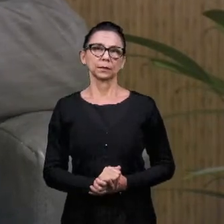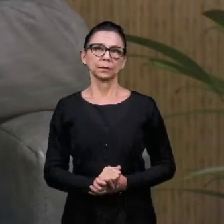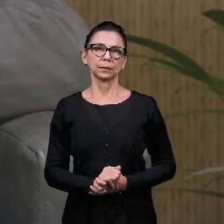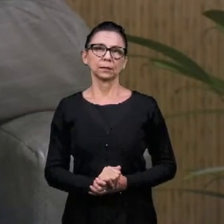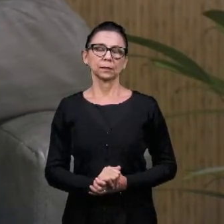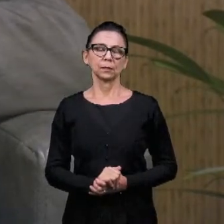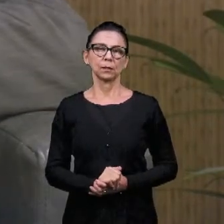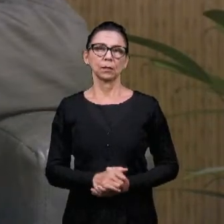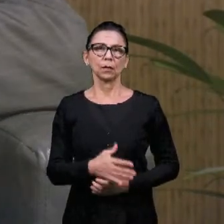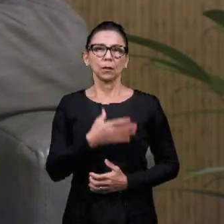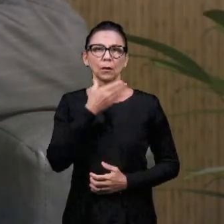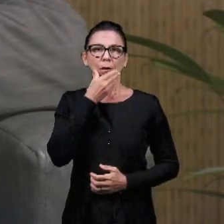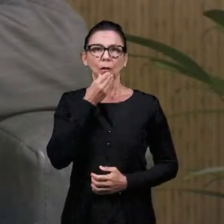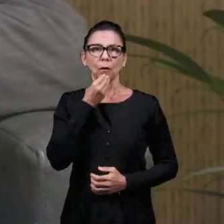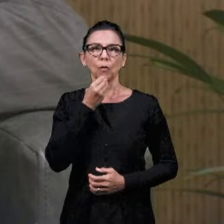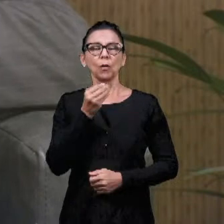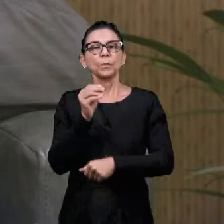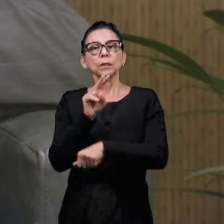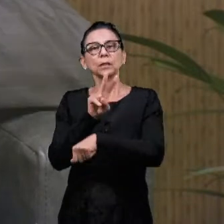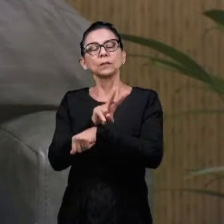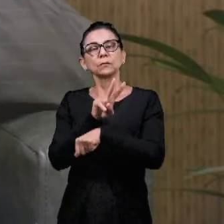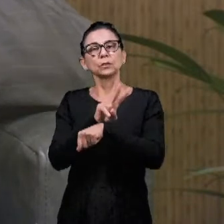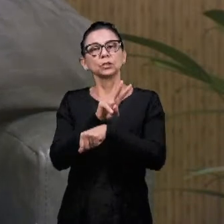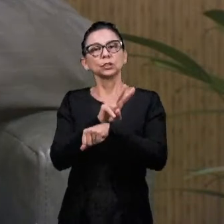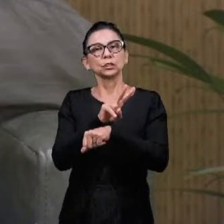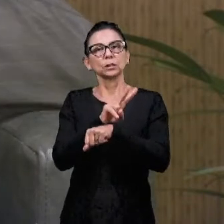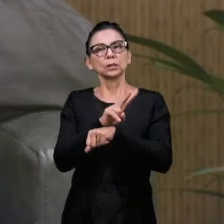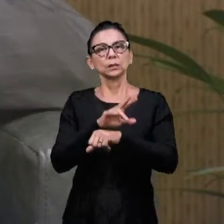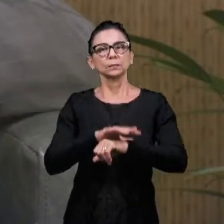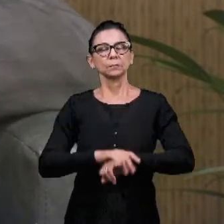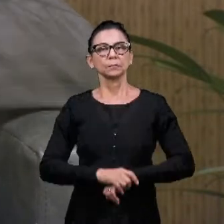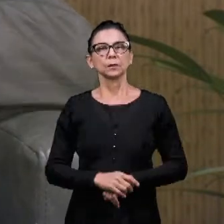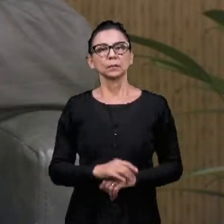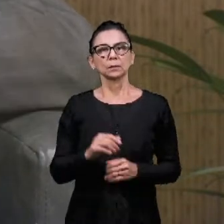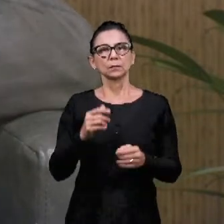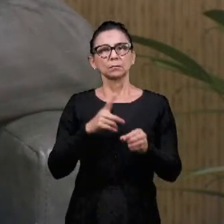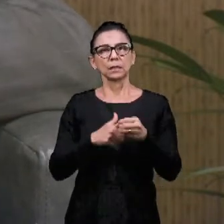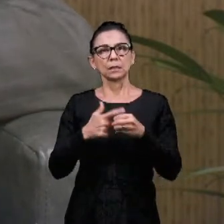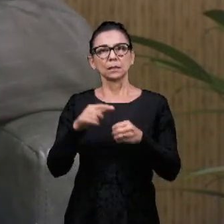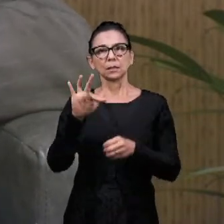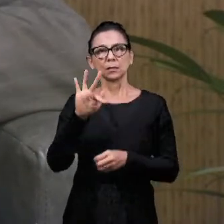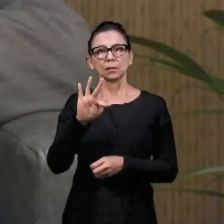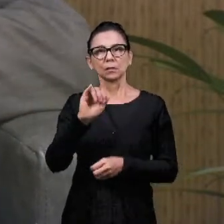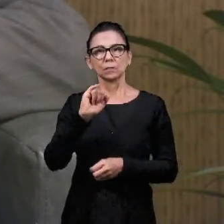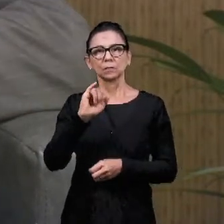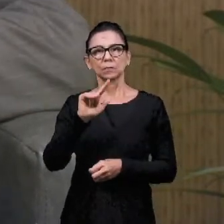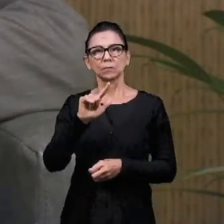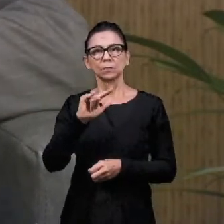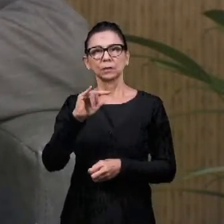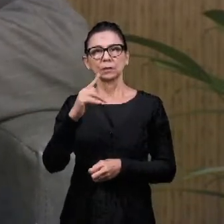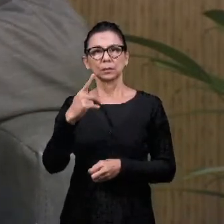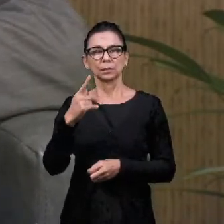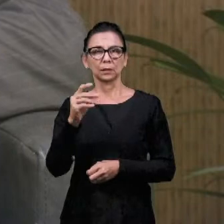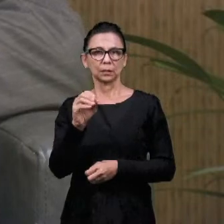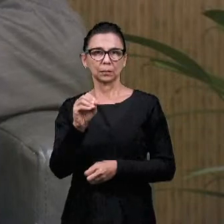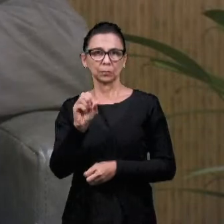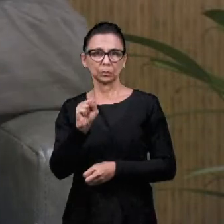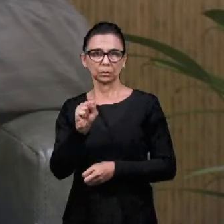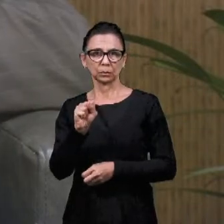Era uma pessoa que não conhecia o Evangelho, uma cidade, inclusive, onde ele morava, que era Filipos,